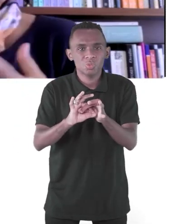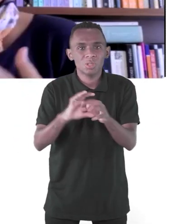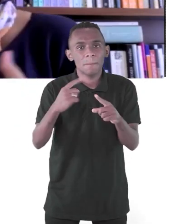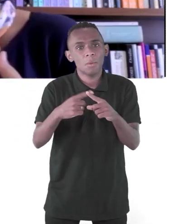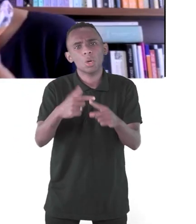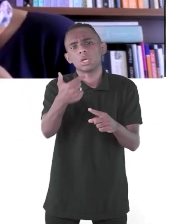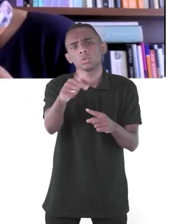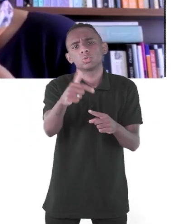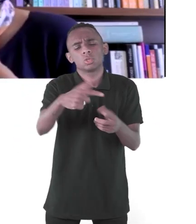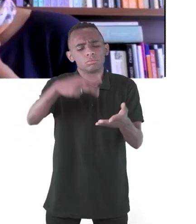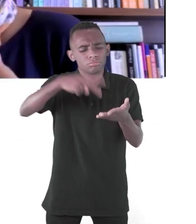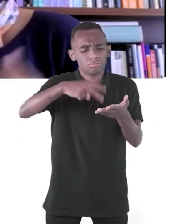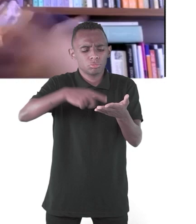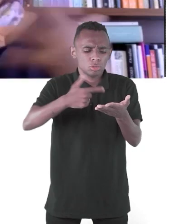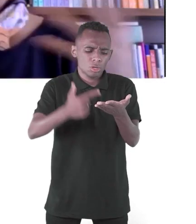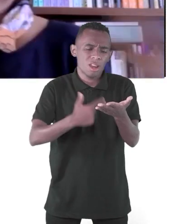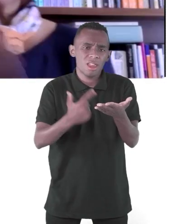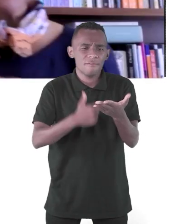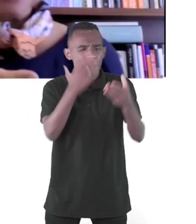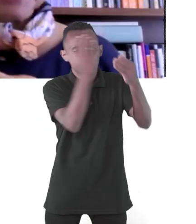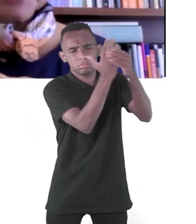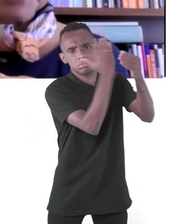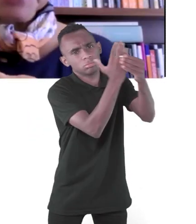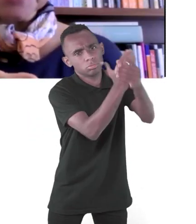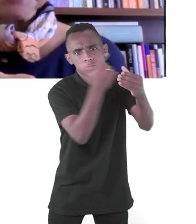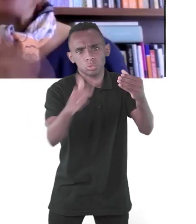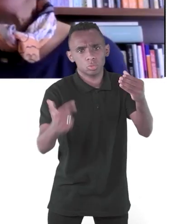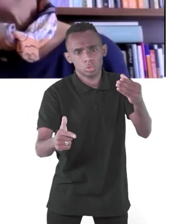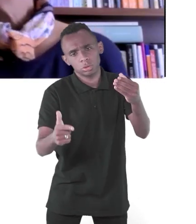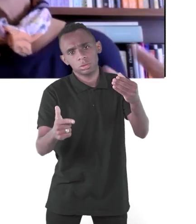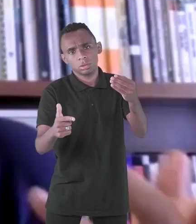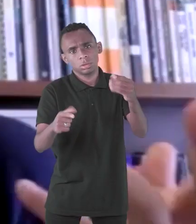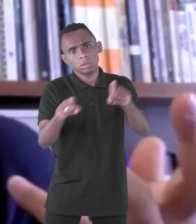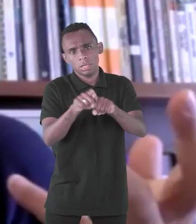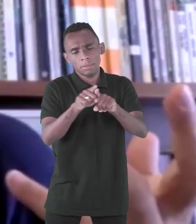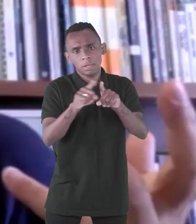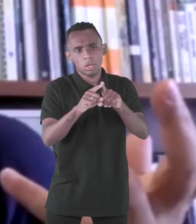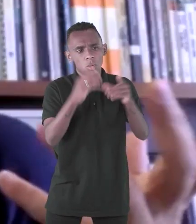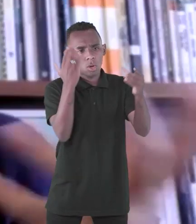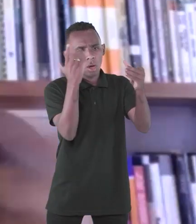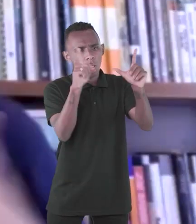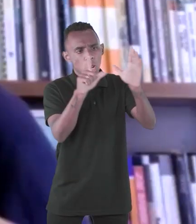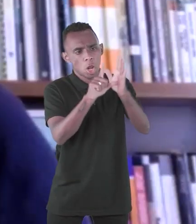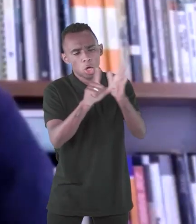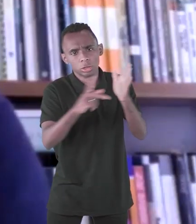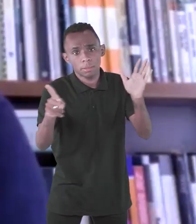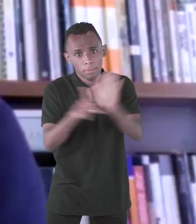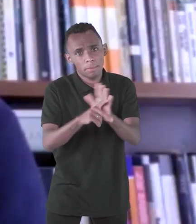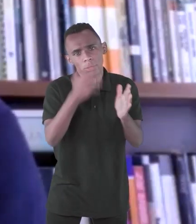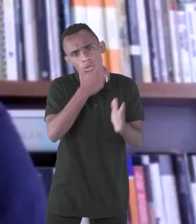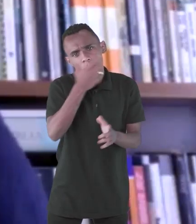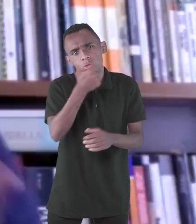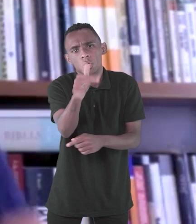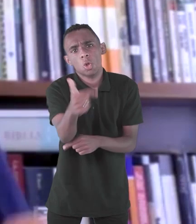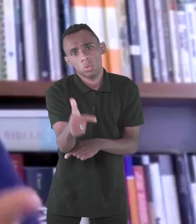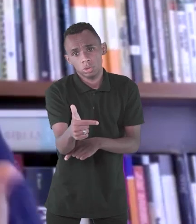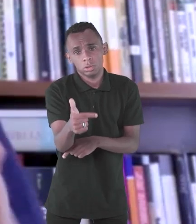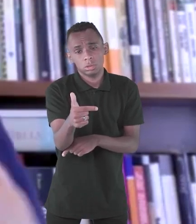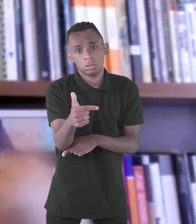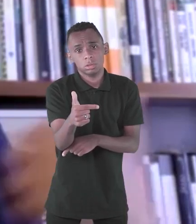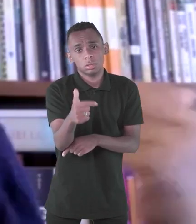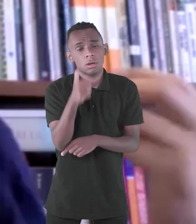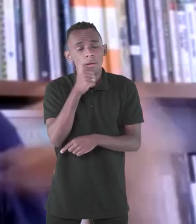a gente não tinha uma livraria, assim como a gente não tinha loja de discos. Minha mãe nos dava os livros e meu